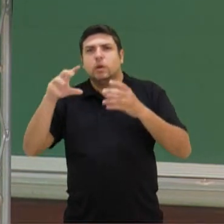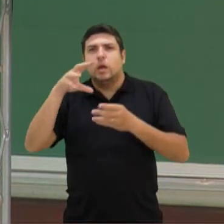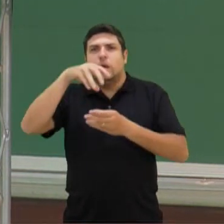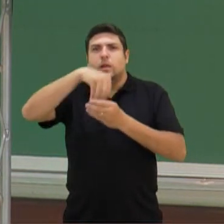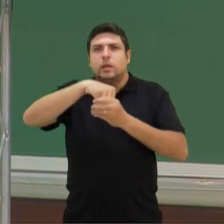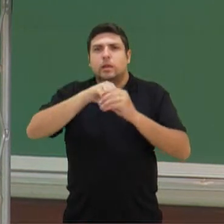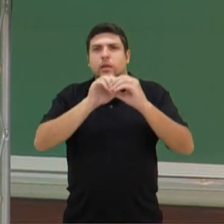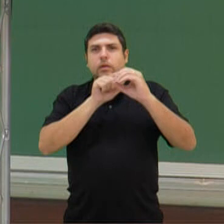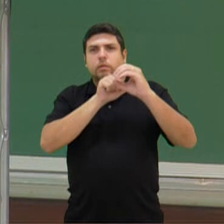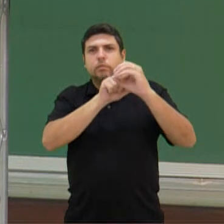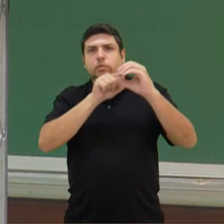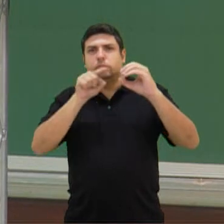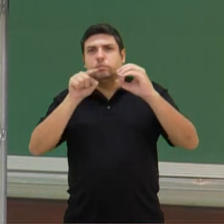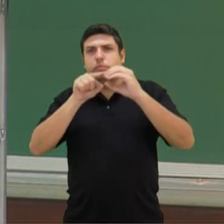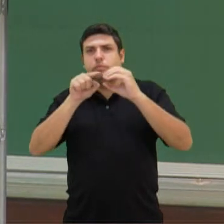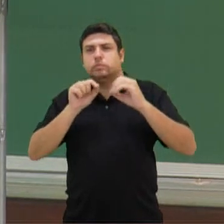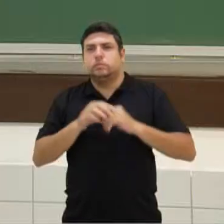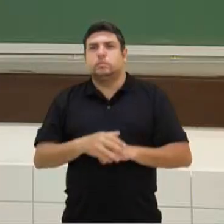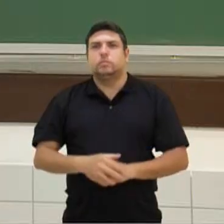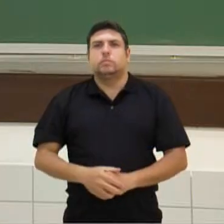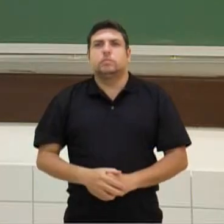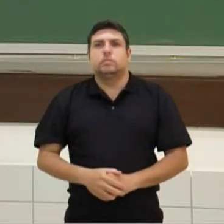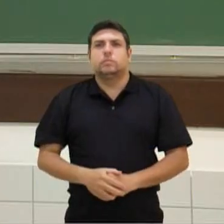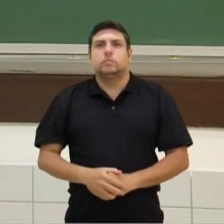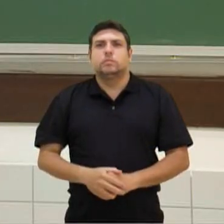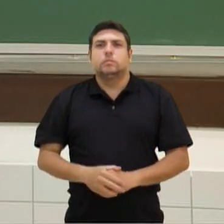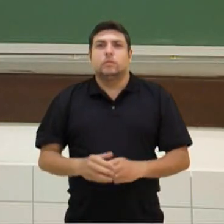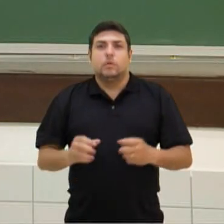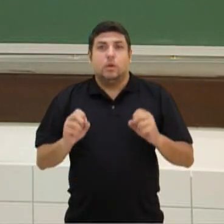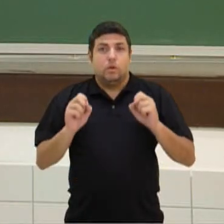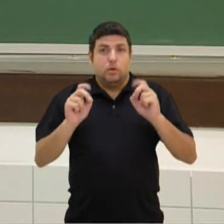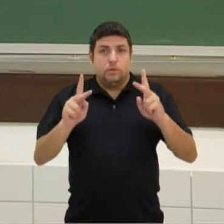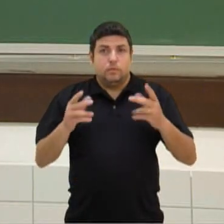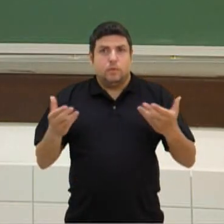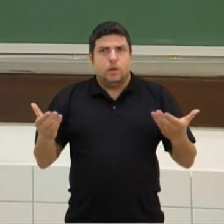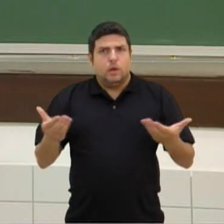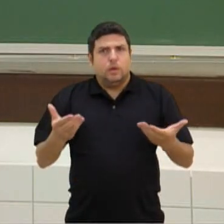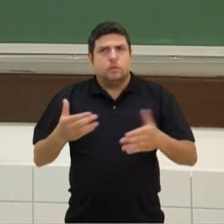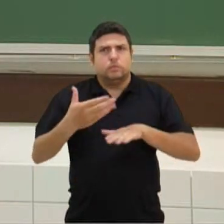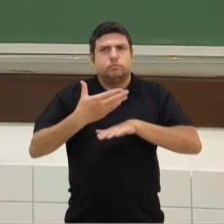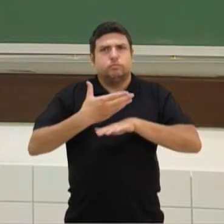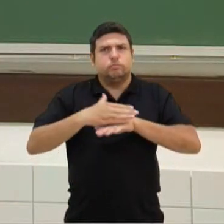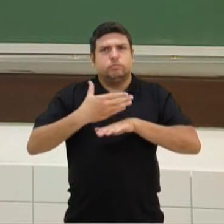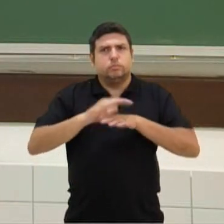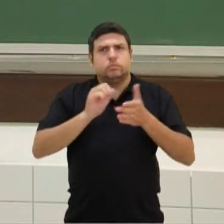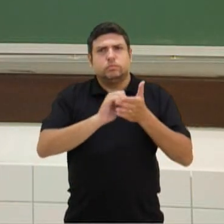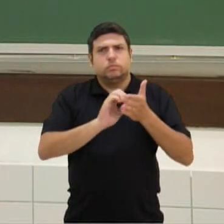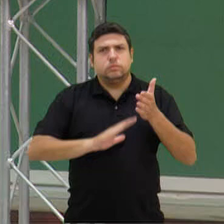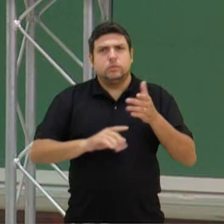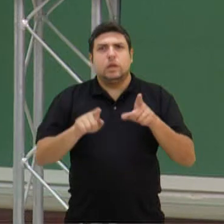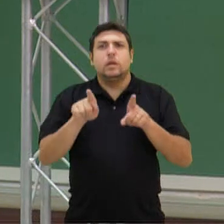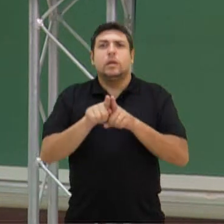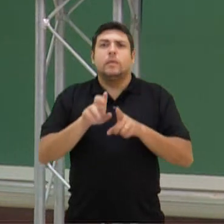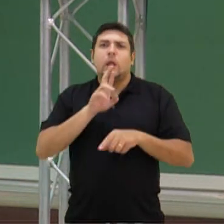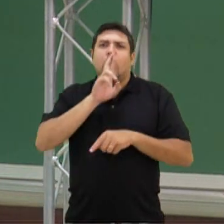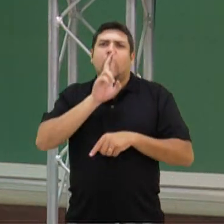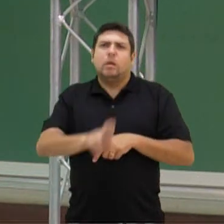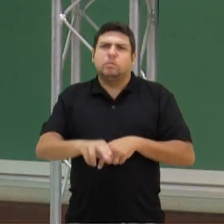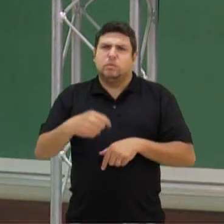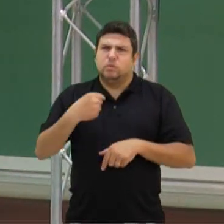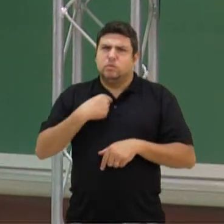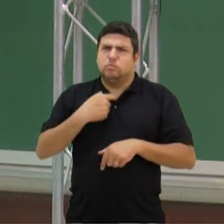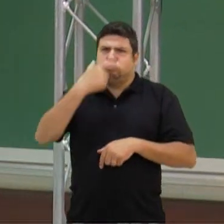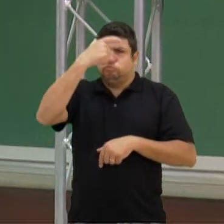2 pontos. Muito bem. Eu vou dar um exercício para vocês agora e já vou dar encaminhamento na solução, porque eu também não sou tão ruim